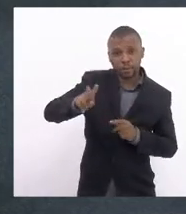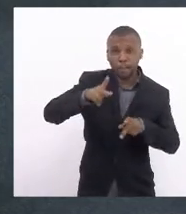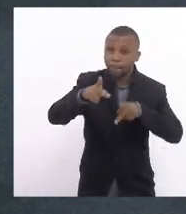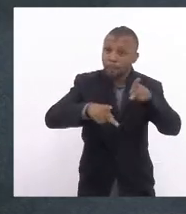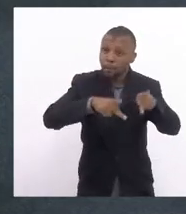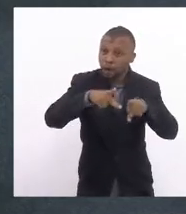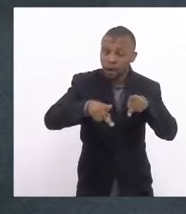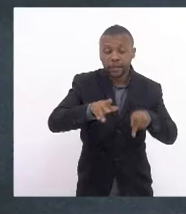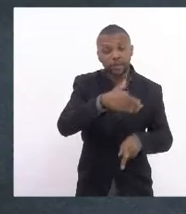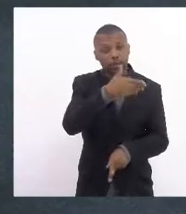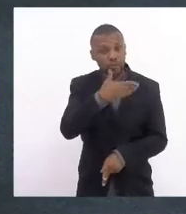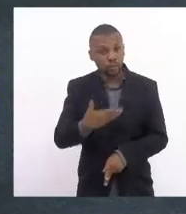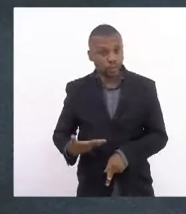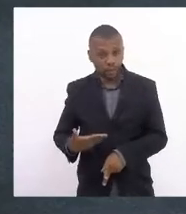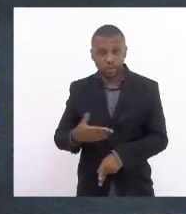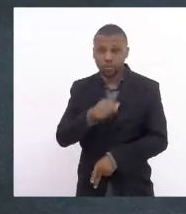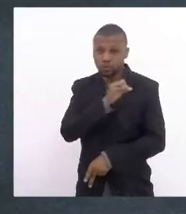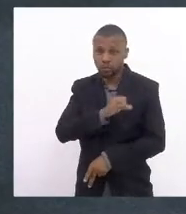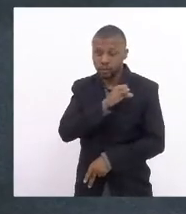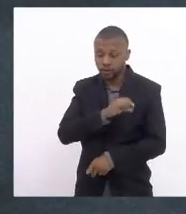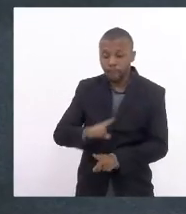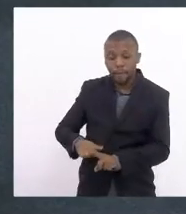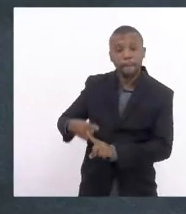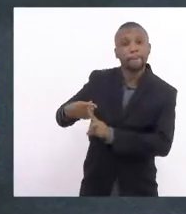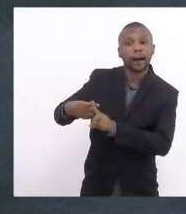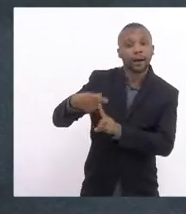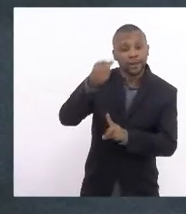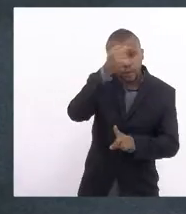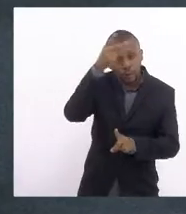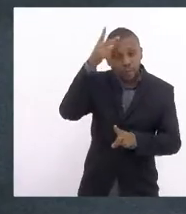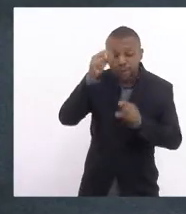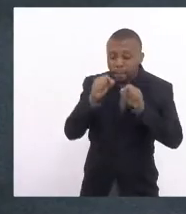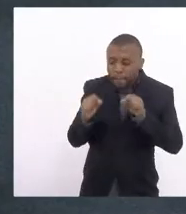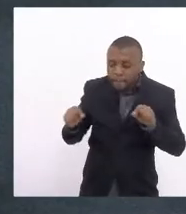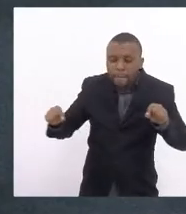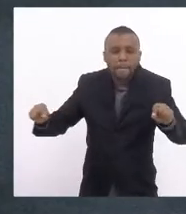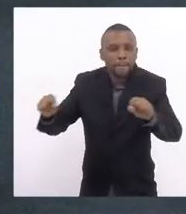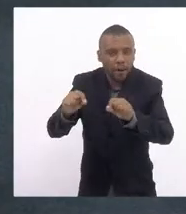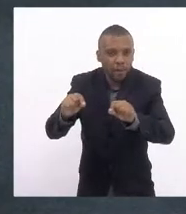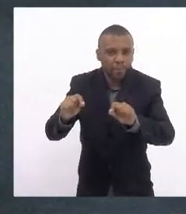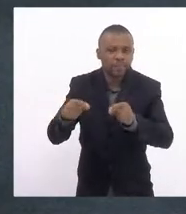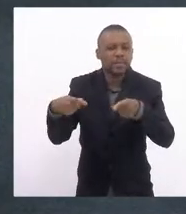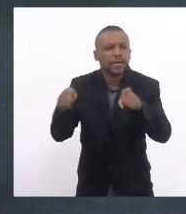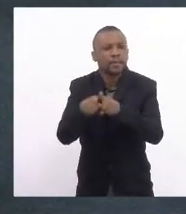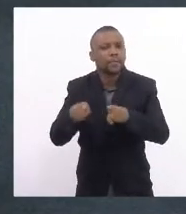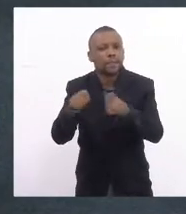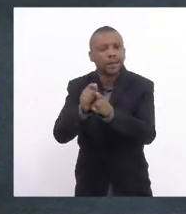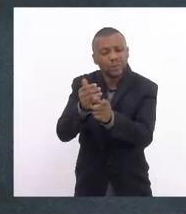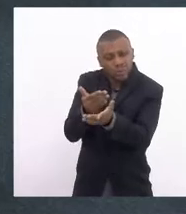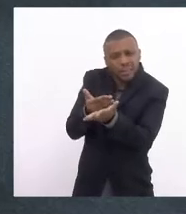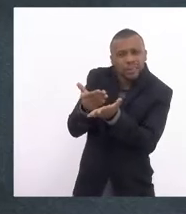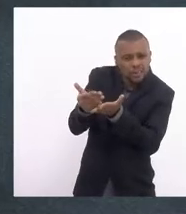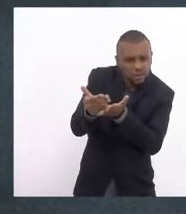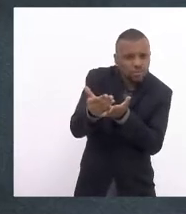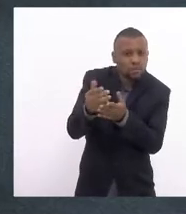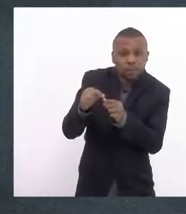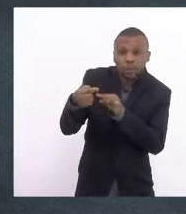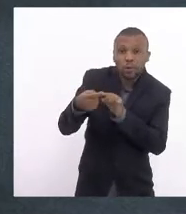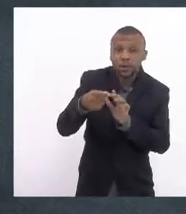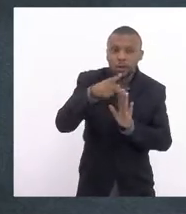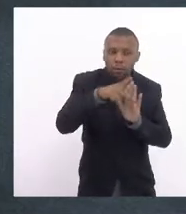municípios. Isso dito, eu ouvi também, no iniciozinho, após a leitura do projeto,